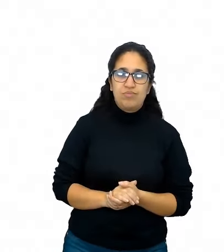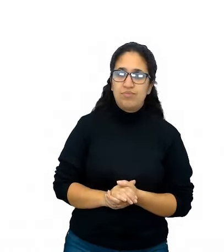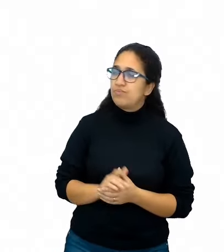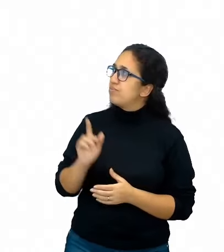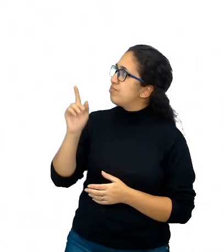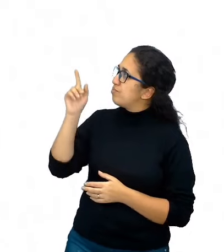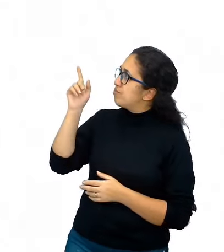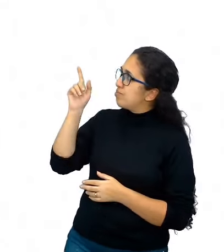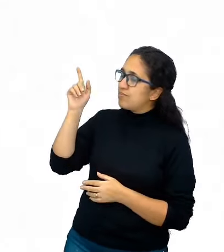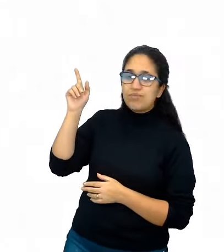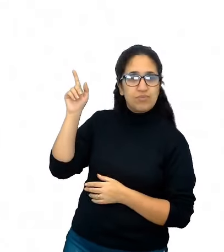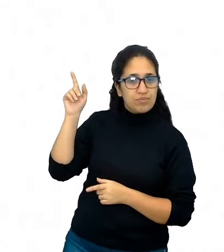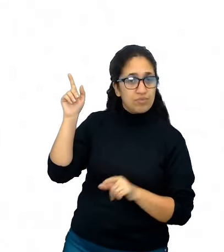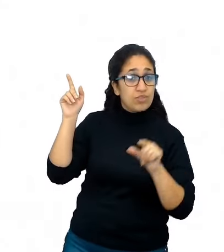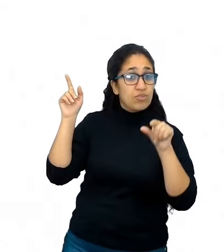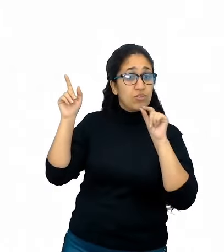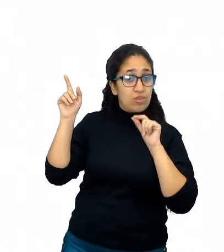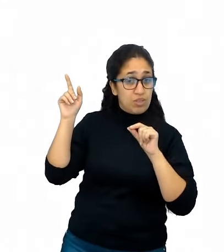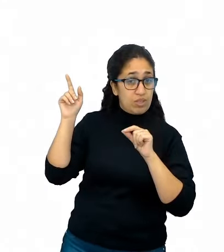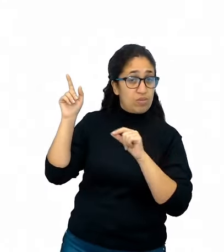Nós escolhemos aqui